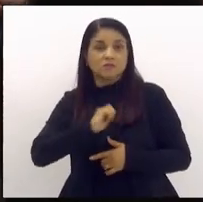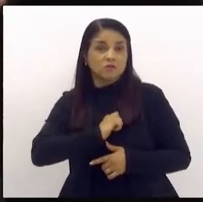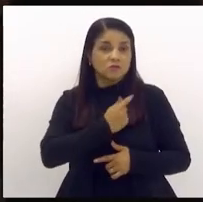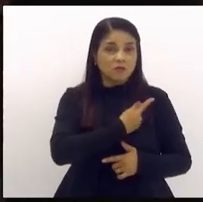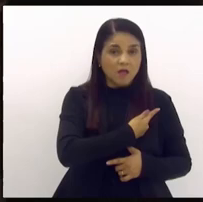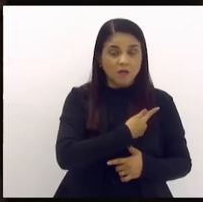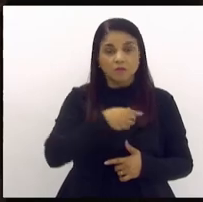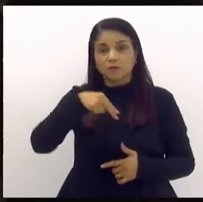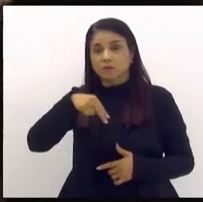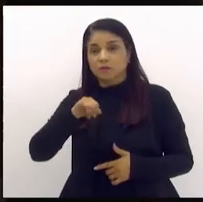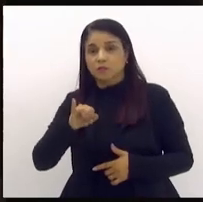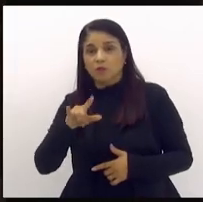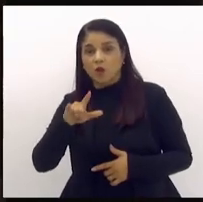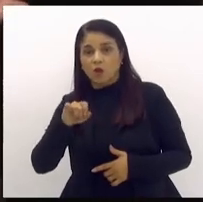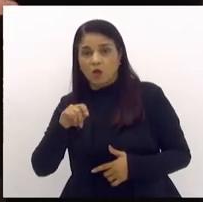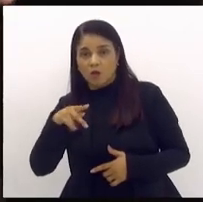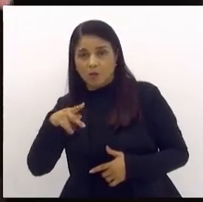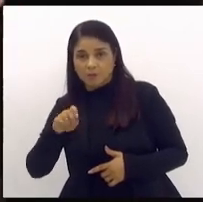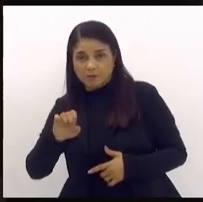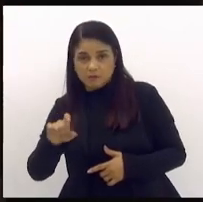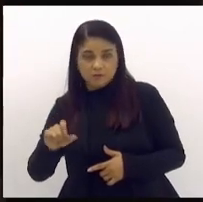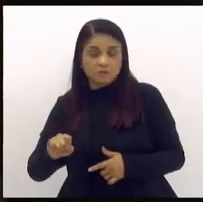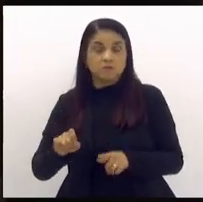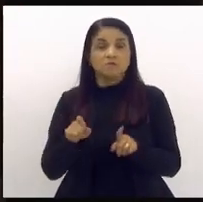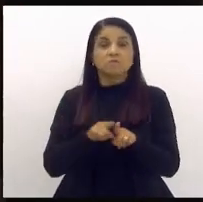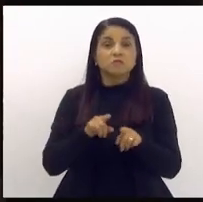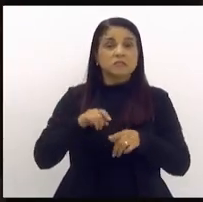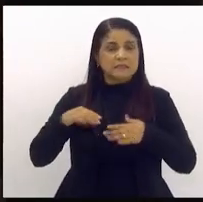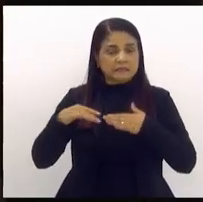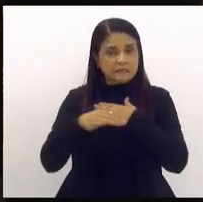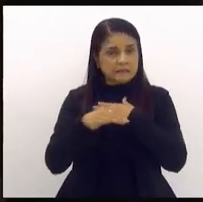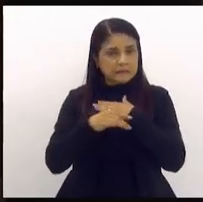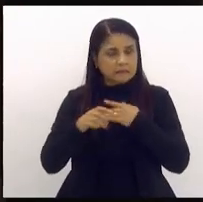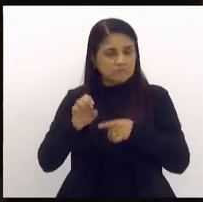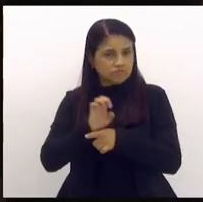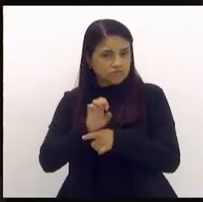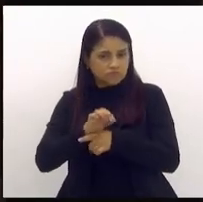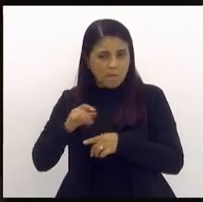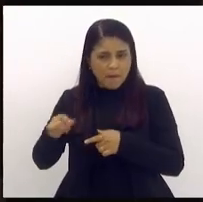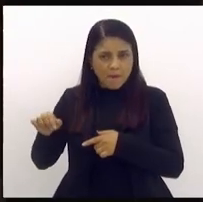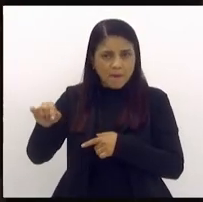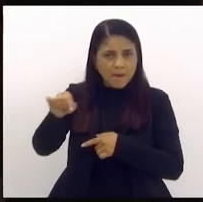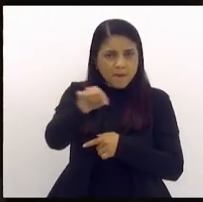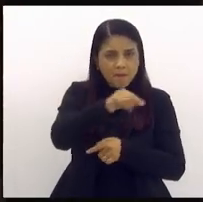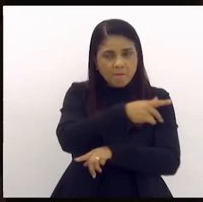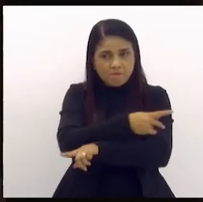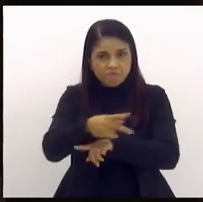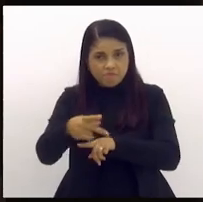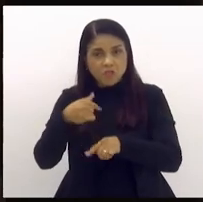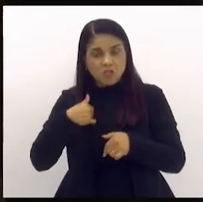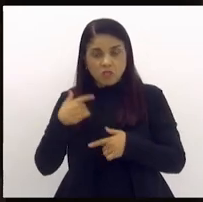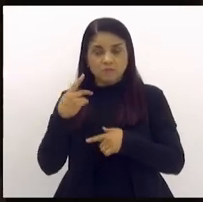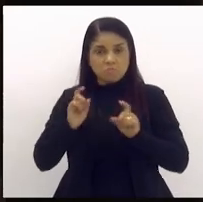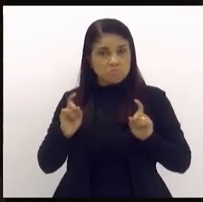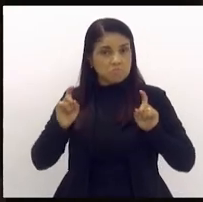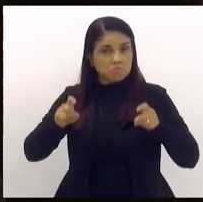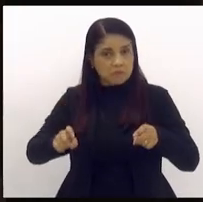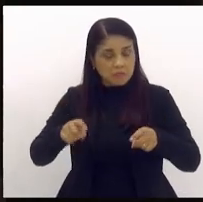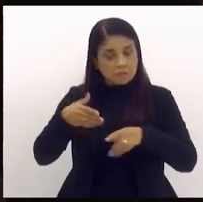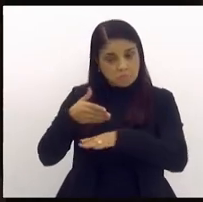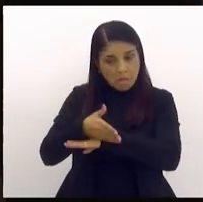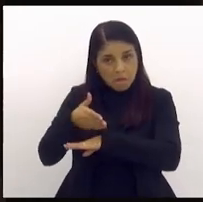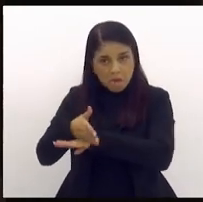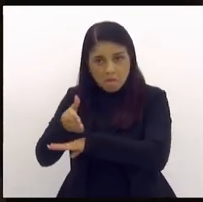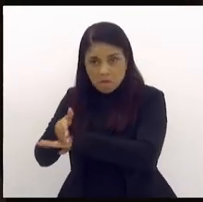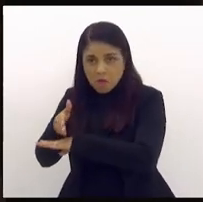o Estado todo. Rodando o Estado todo. Agora, a gente não tem culpa que nós temos um mandato participativo, onde existem funcionários